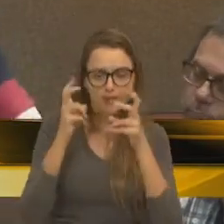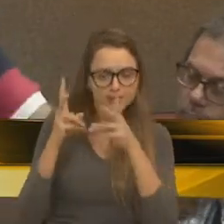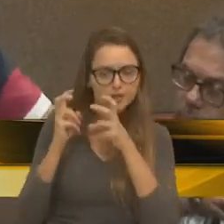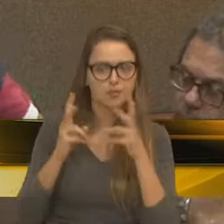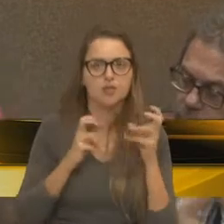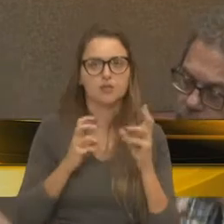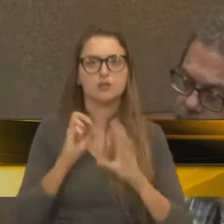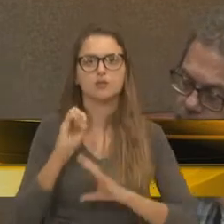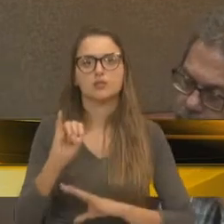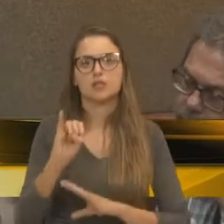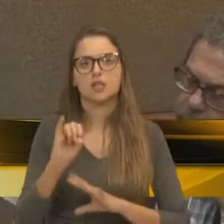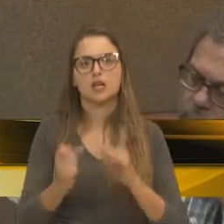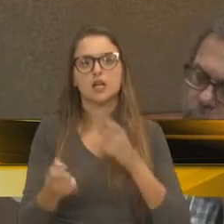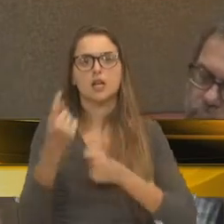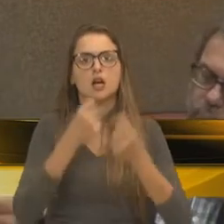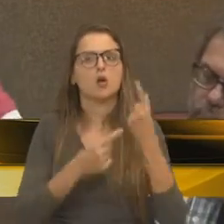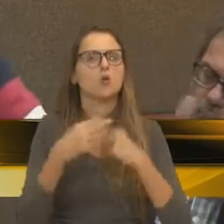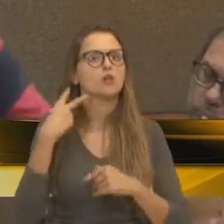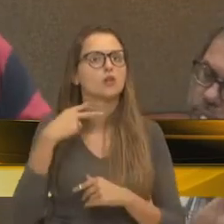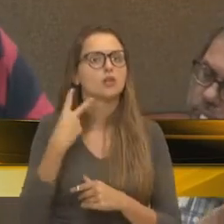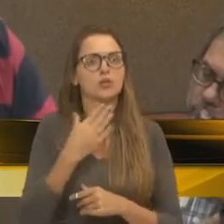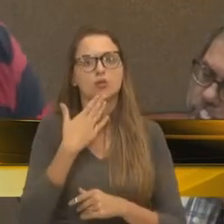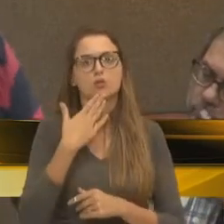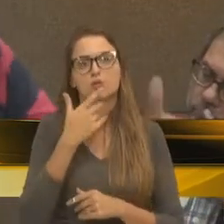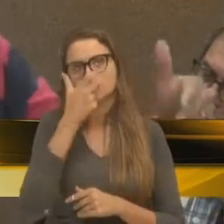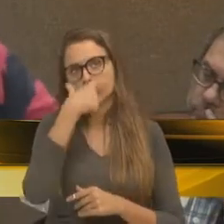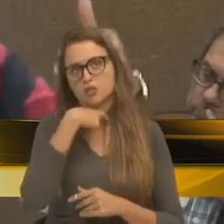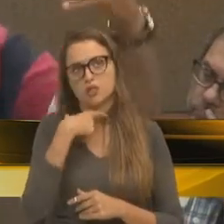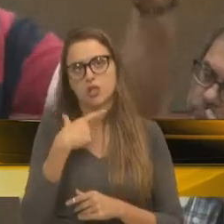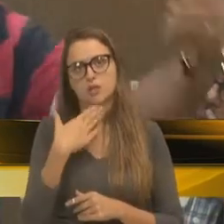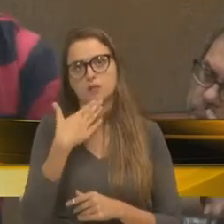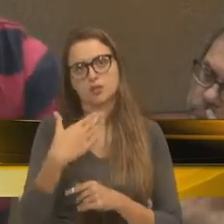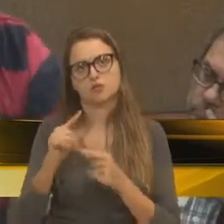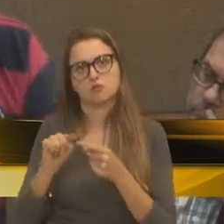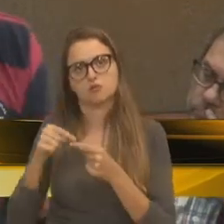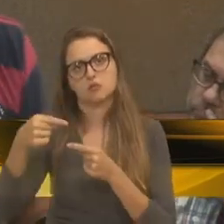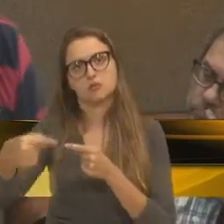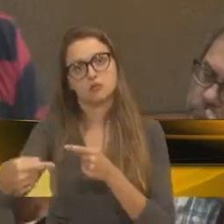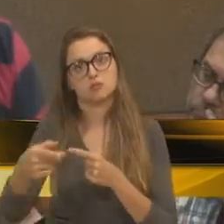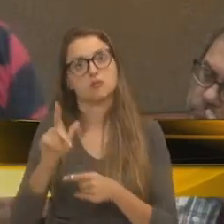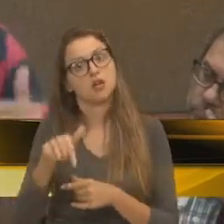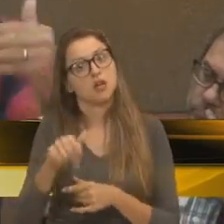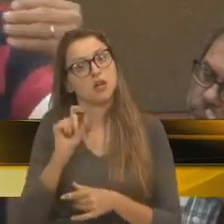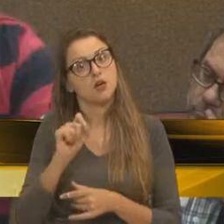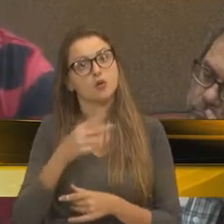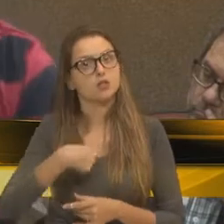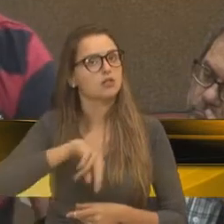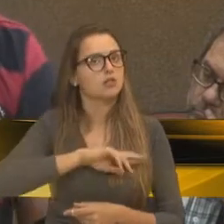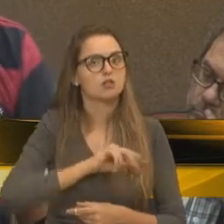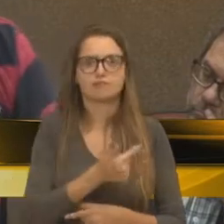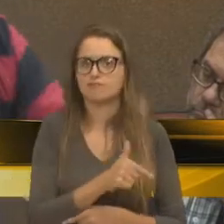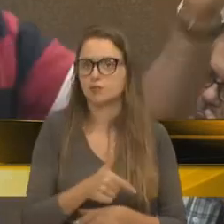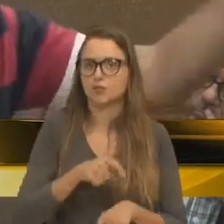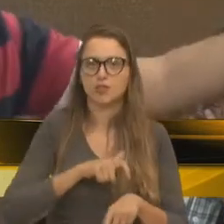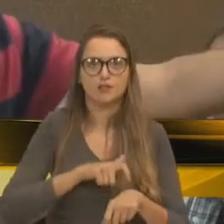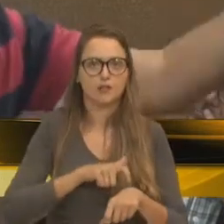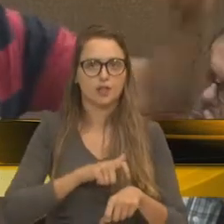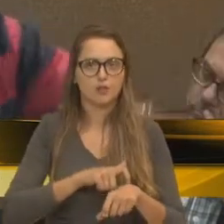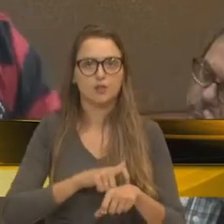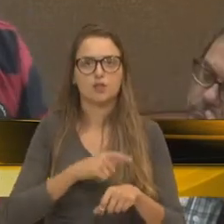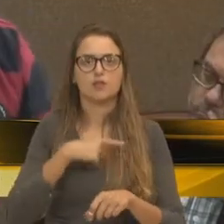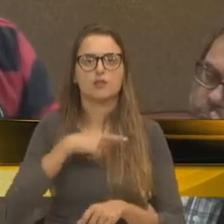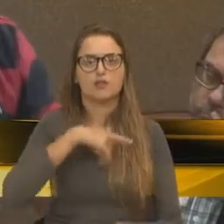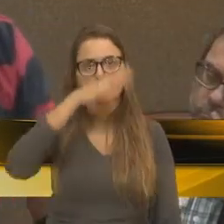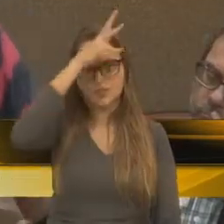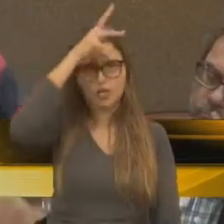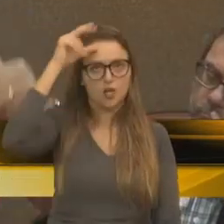alguém achar necessário solicitar vistas mas aí o entendimento que nós talvez não tenhamos tempo para isso terá o executivo